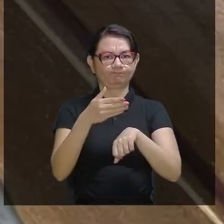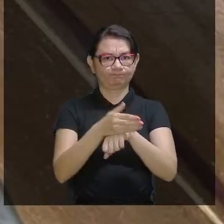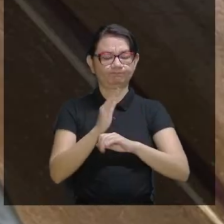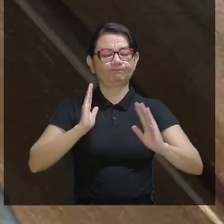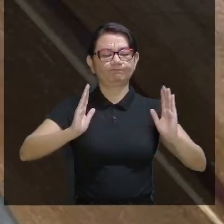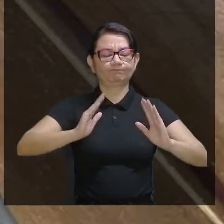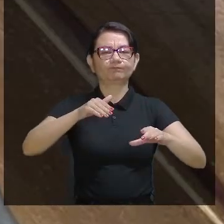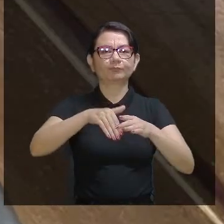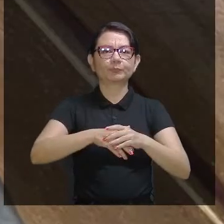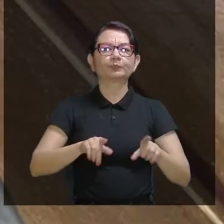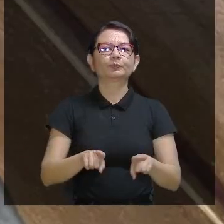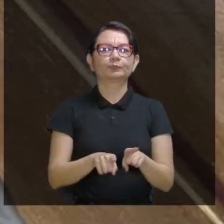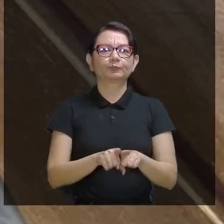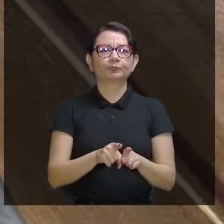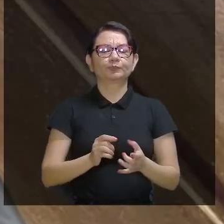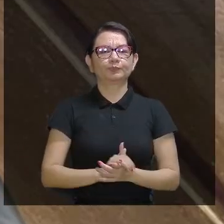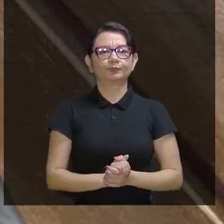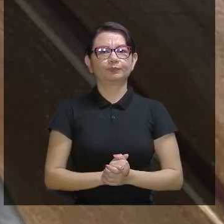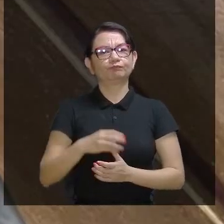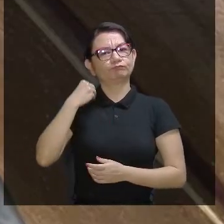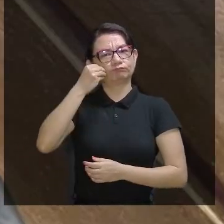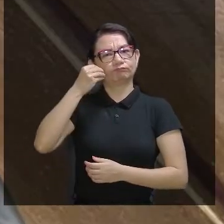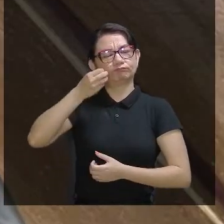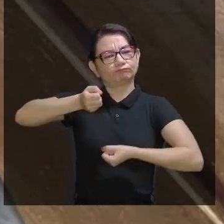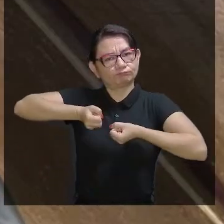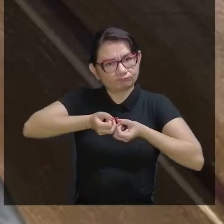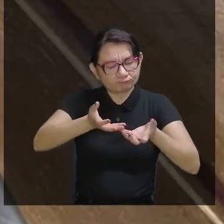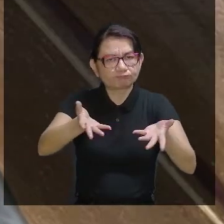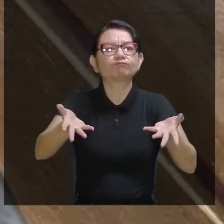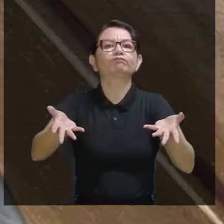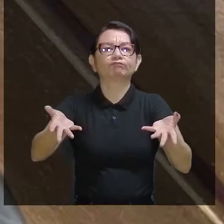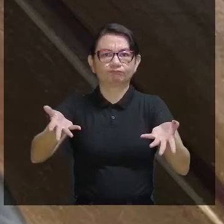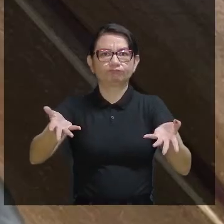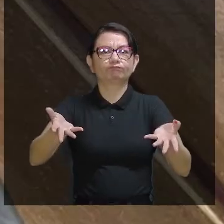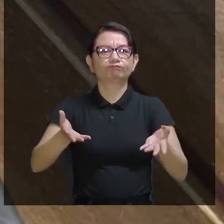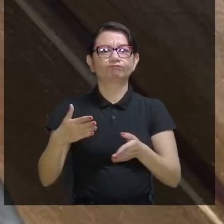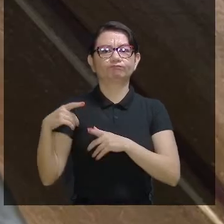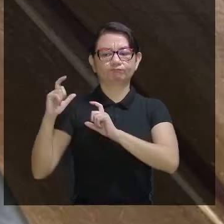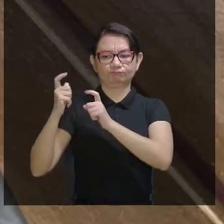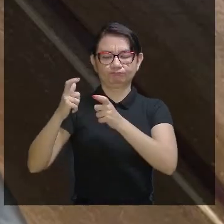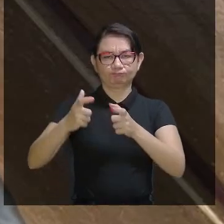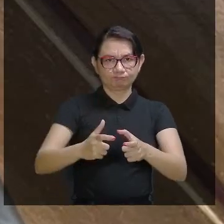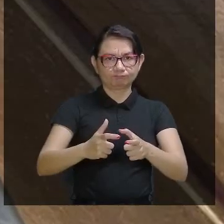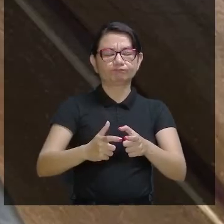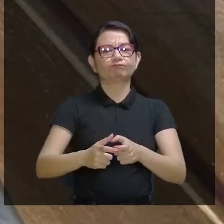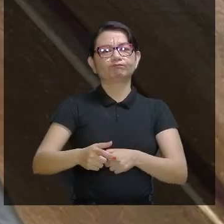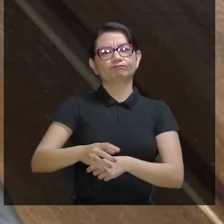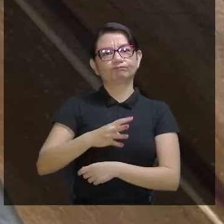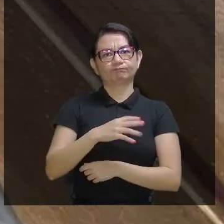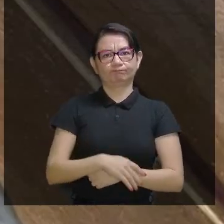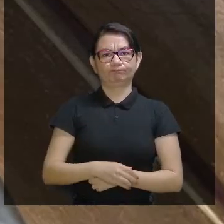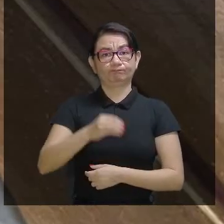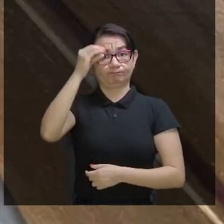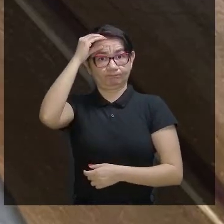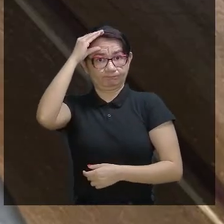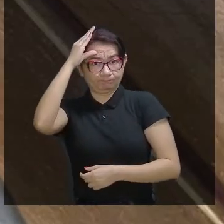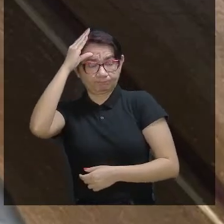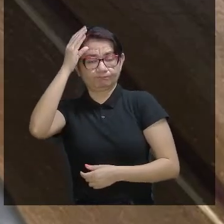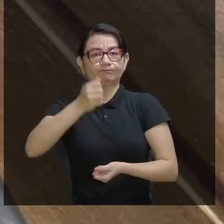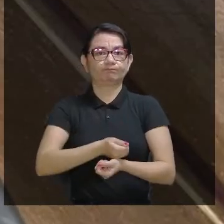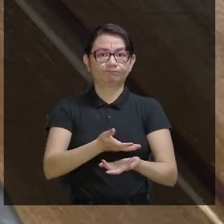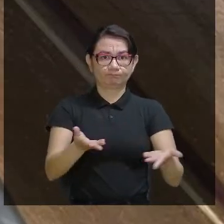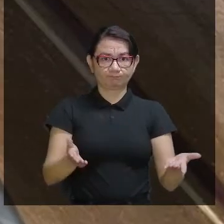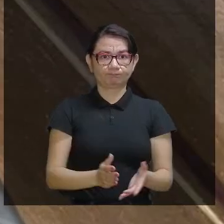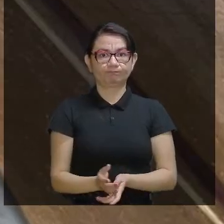processo eleitoral, trazendo para ele toda a sua experiência, toda a sua carga de vivência, essa população que já viveu em